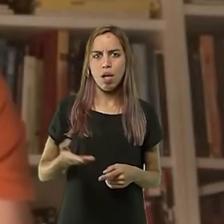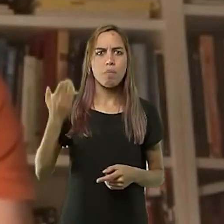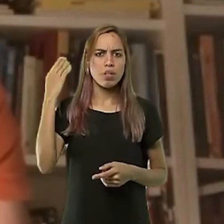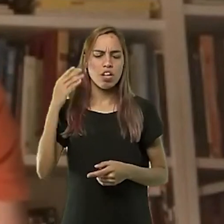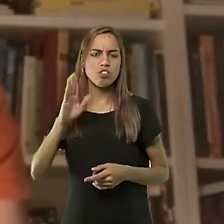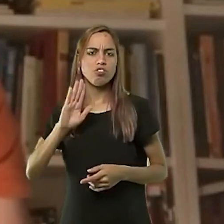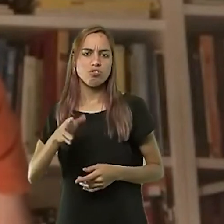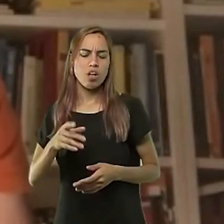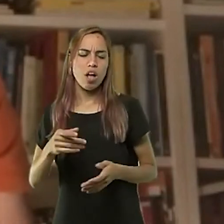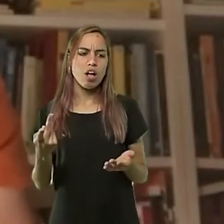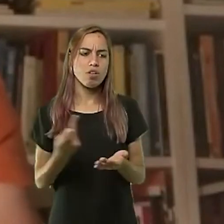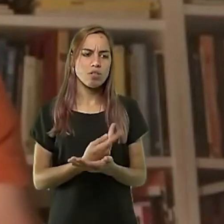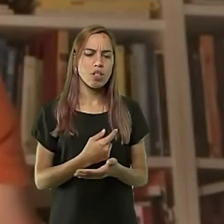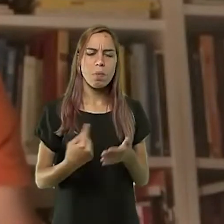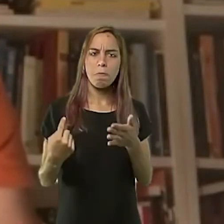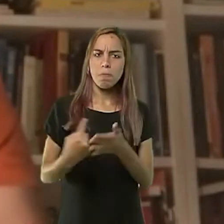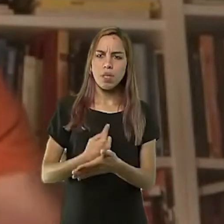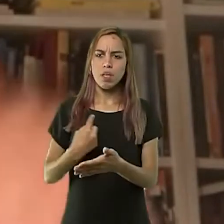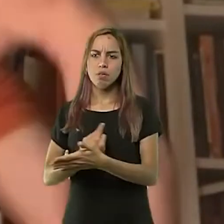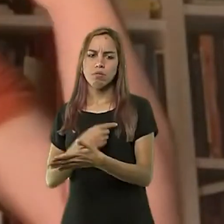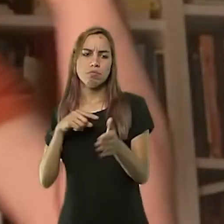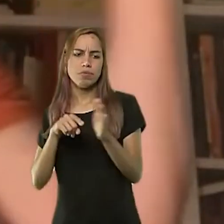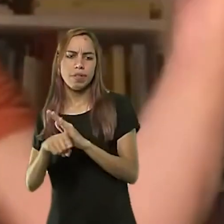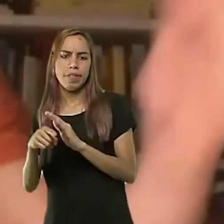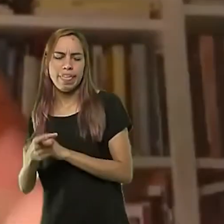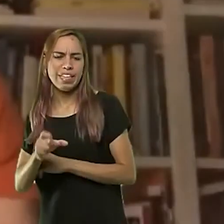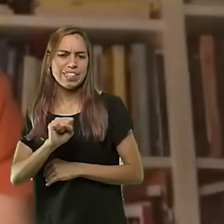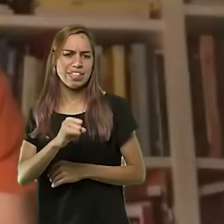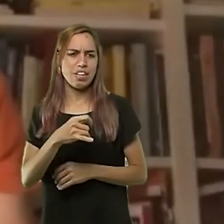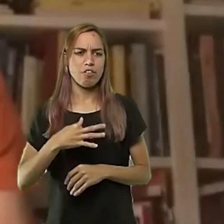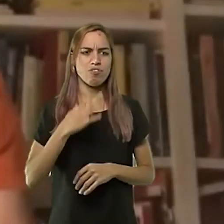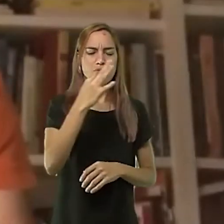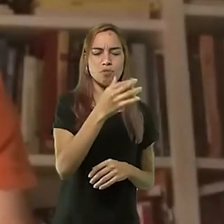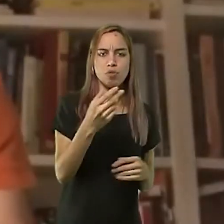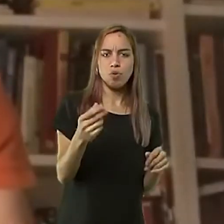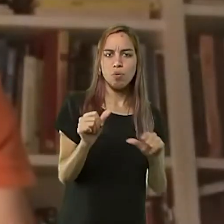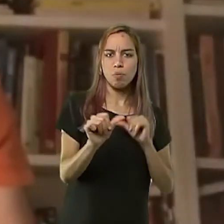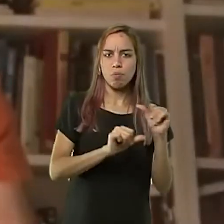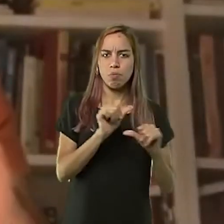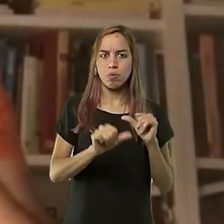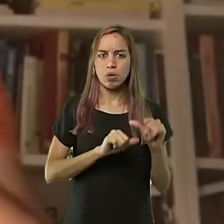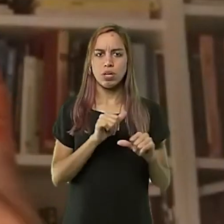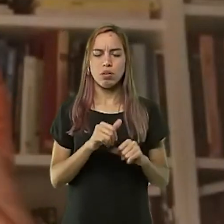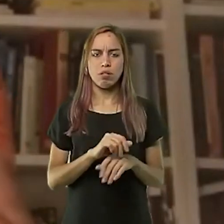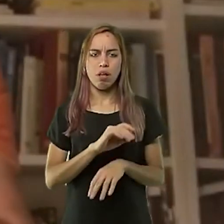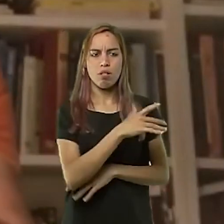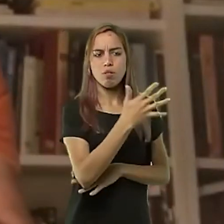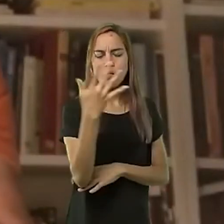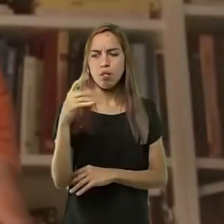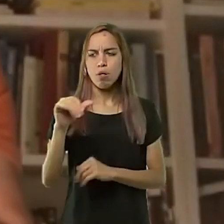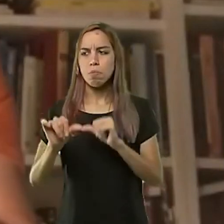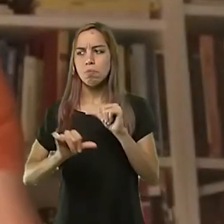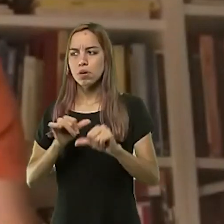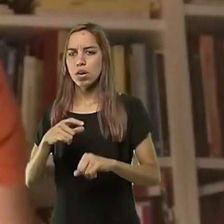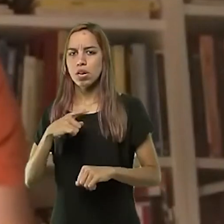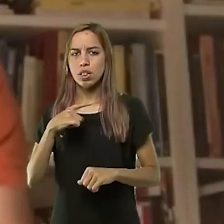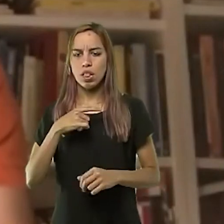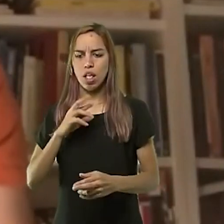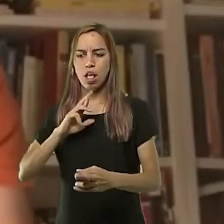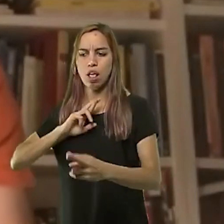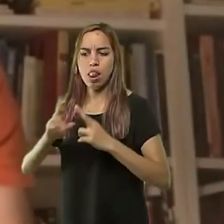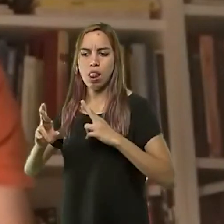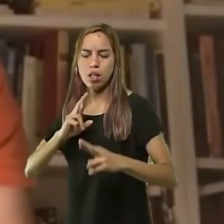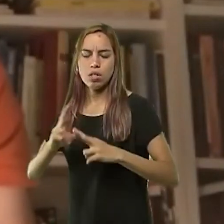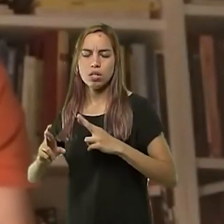mudar, se não iríamos mudar, se as pessoas iriam ter mais consciência da natureza e da sua relação com ela, etc,